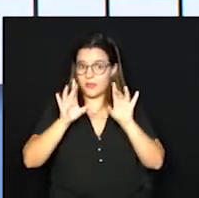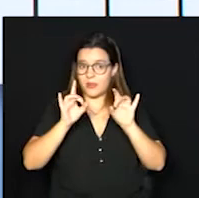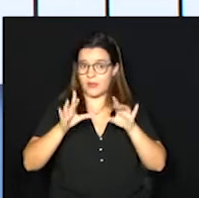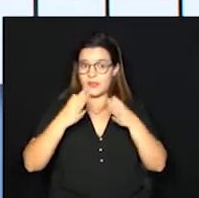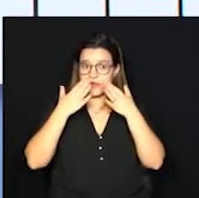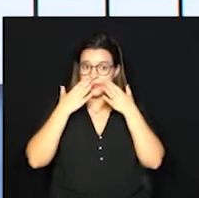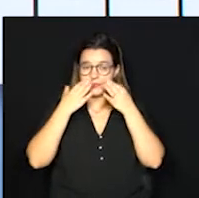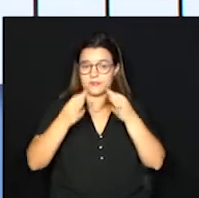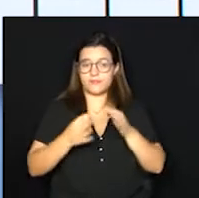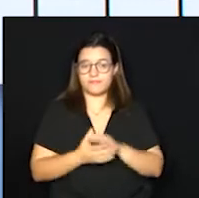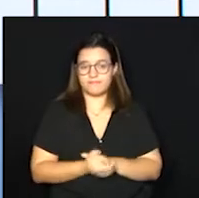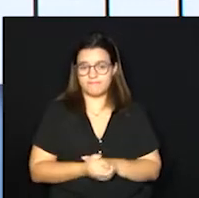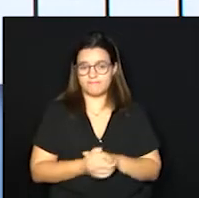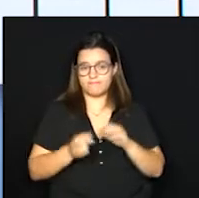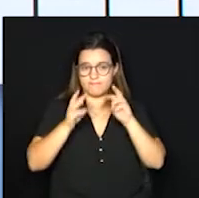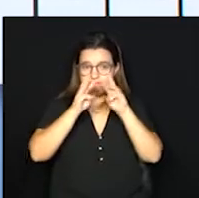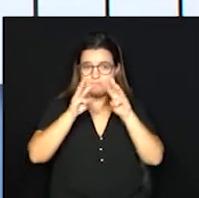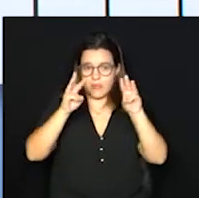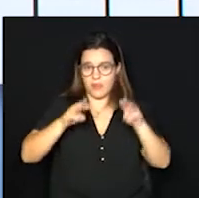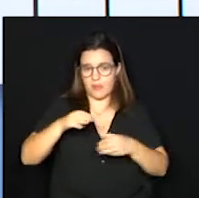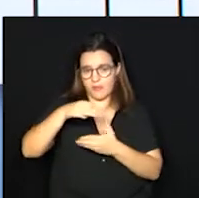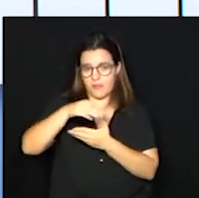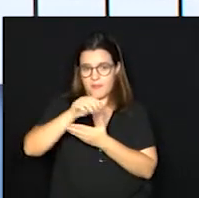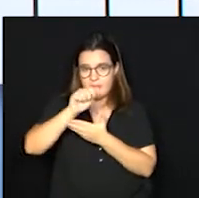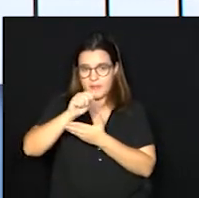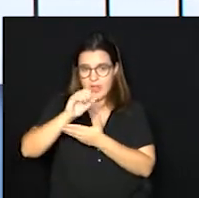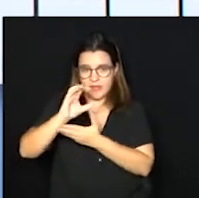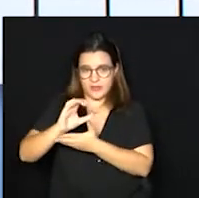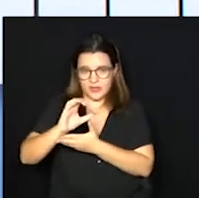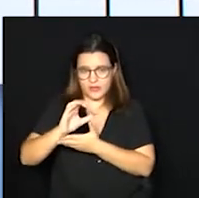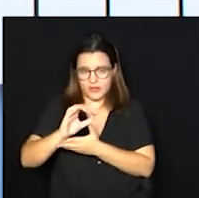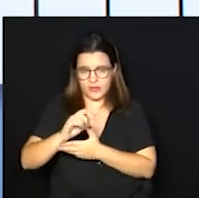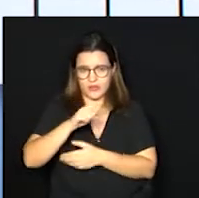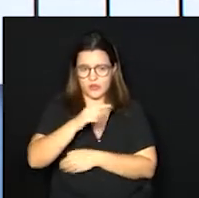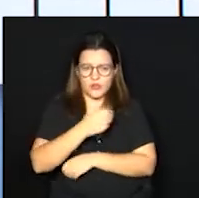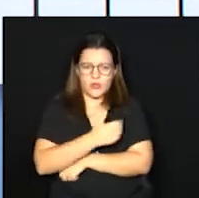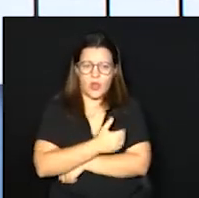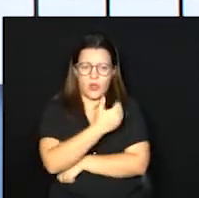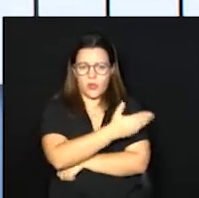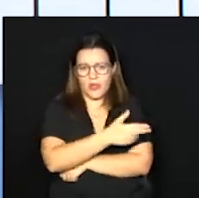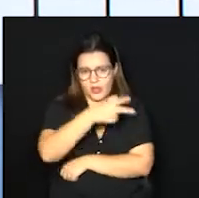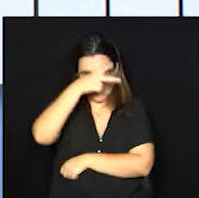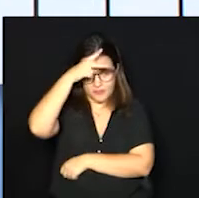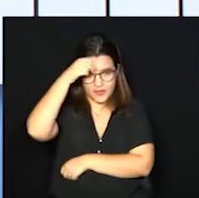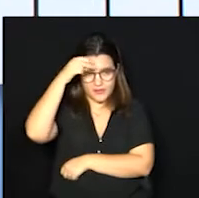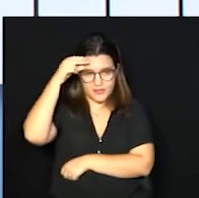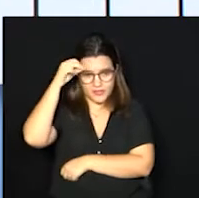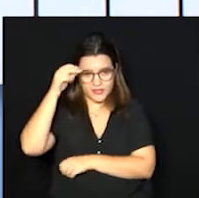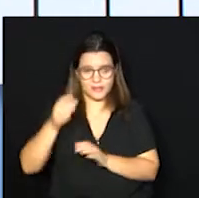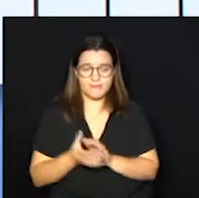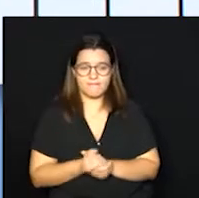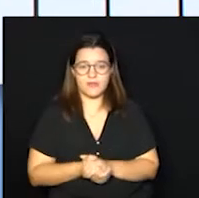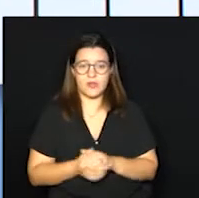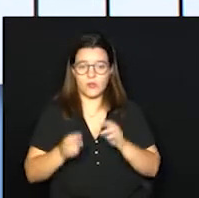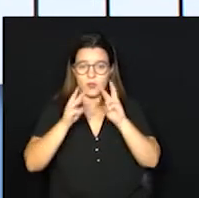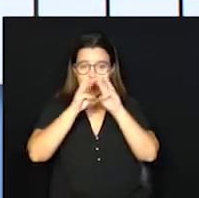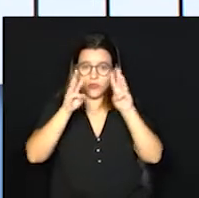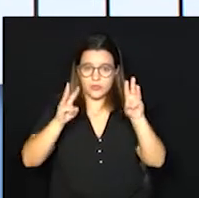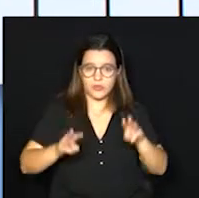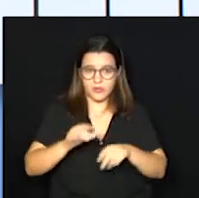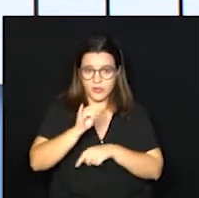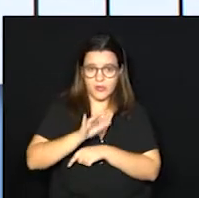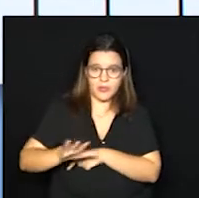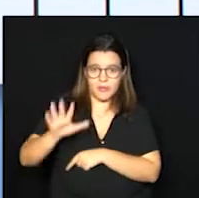atenção. O MAC, que é o Museu de Arte Contemporânea, que fica ali ao lado da Prefeitura, e o Museu da Imagem e do Som,